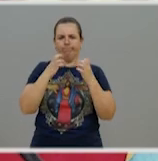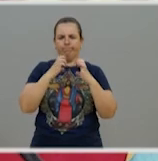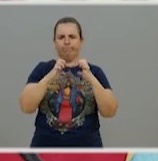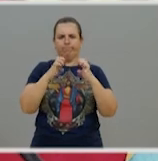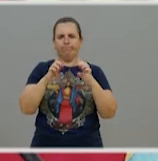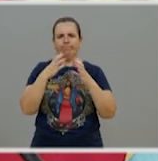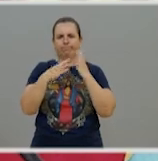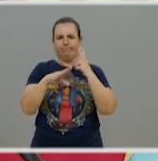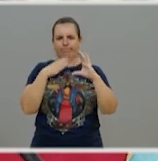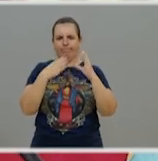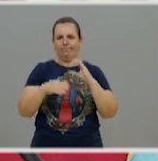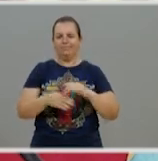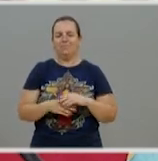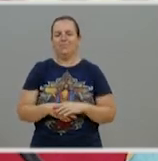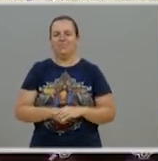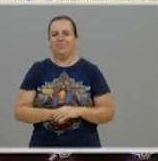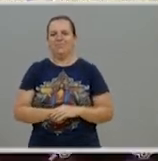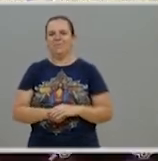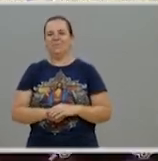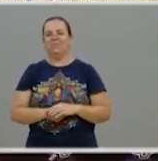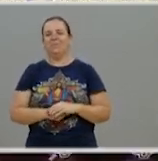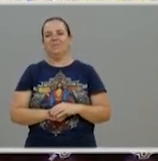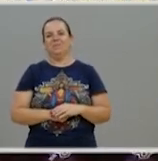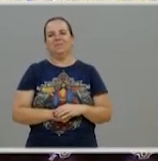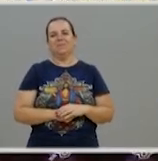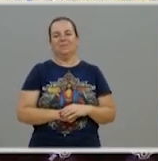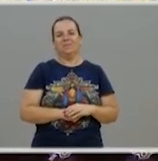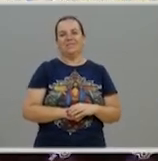de comunicação. Cantemos.